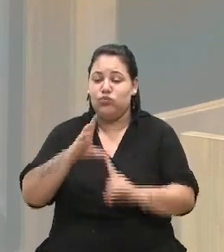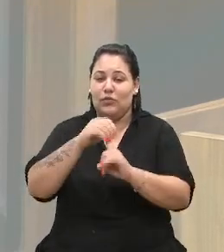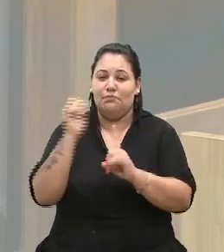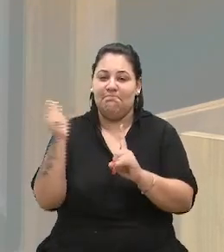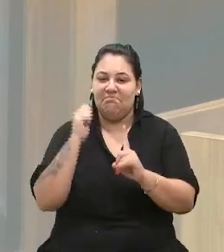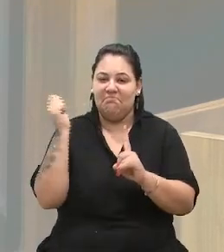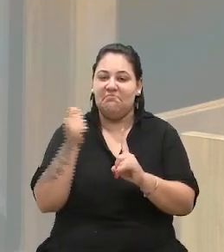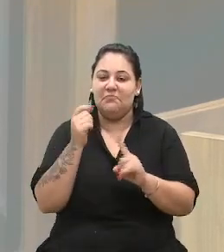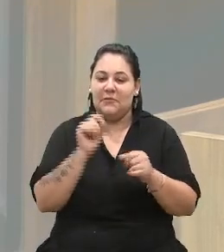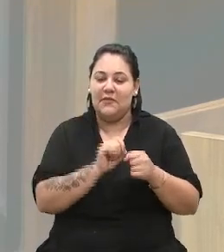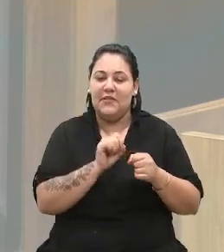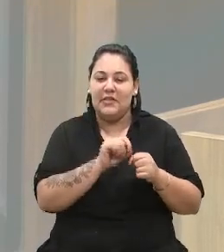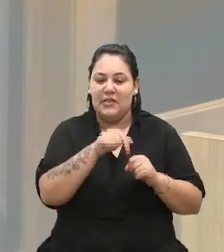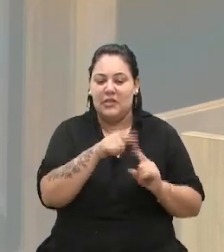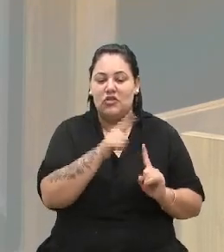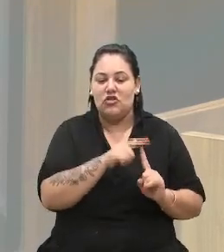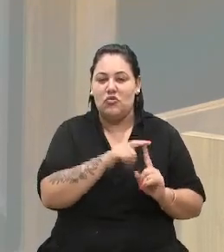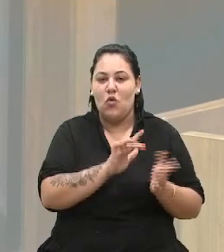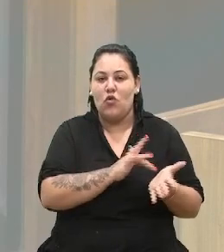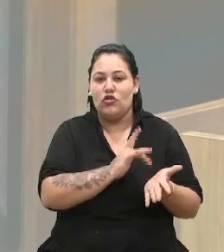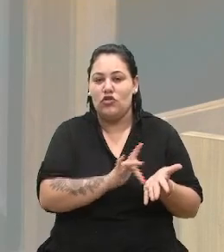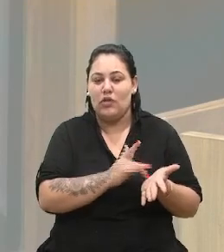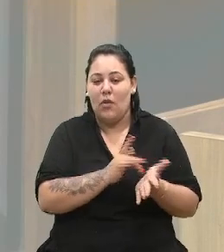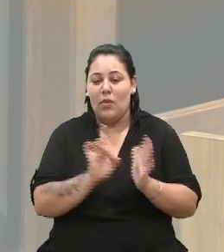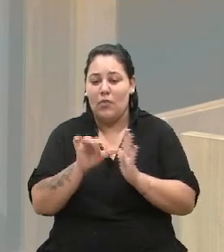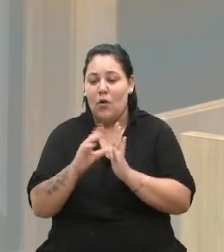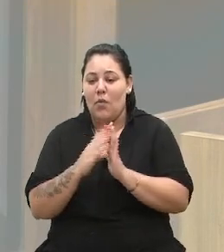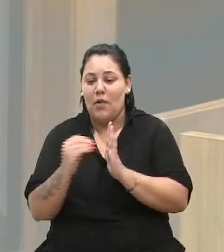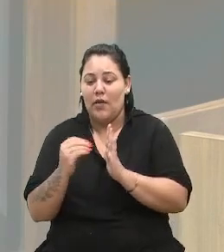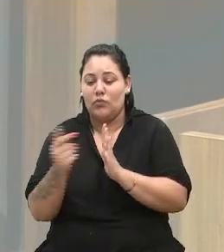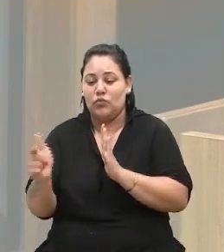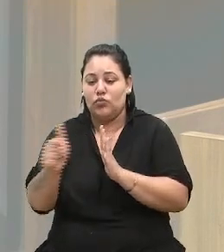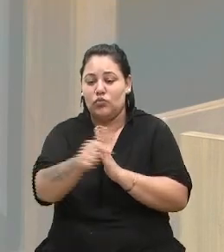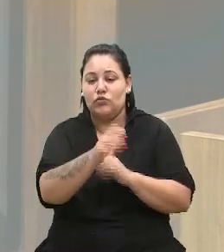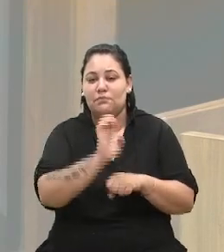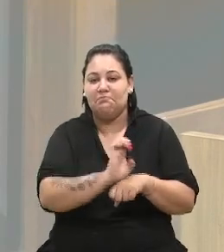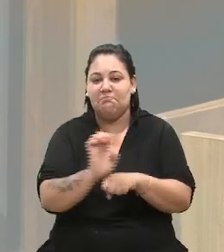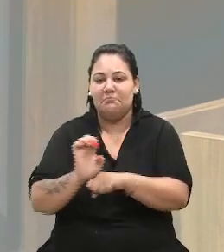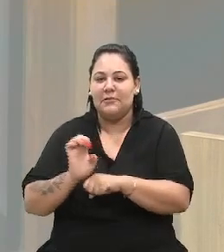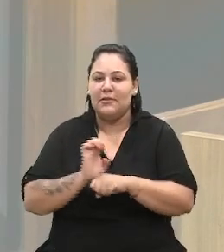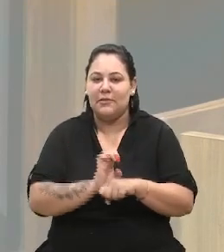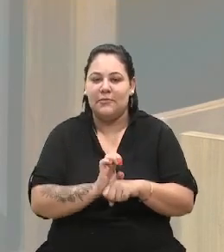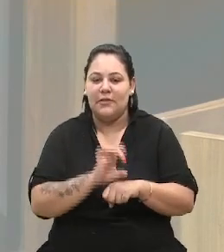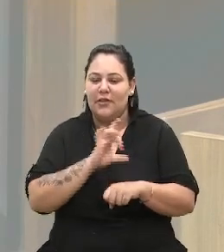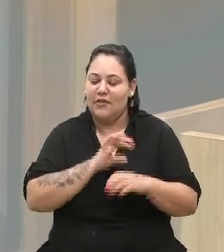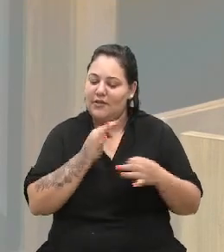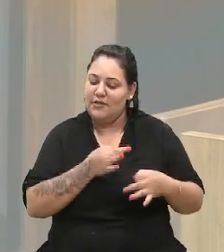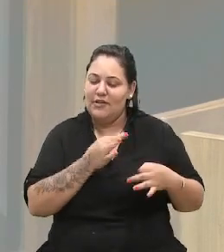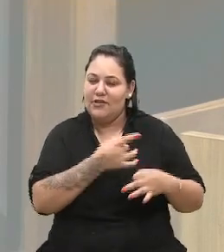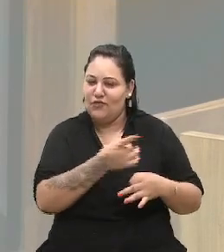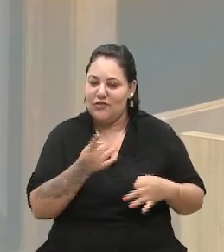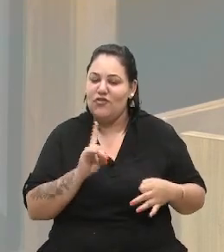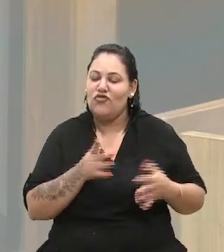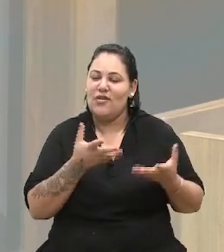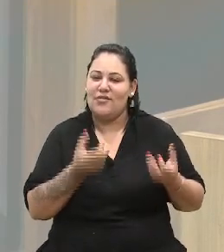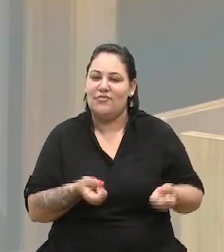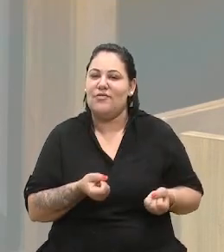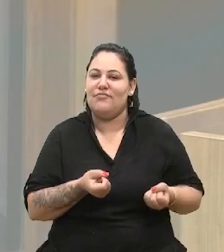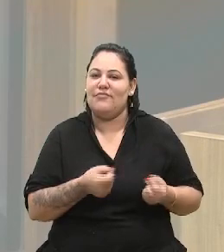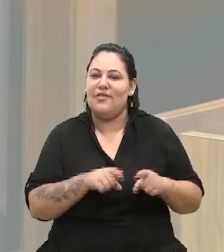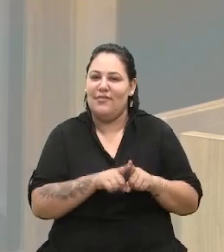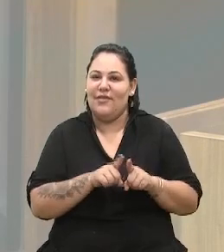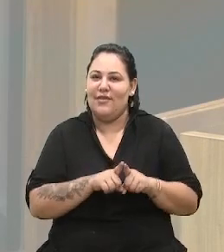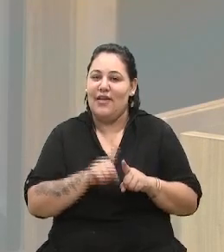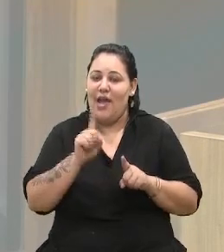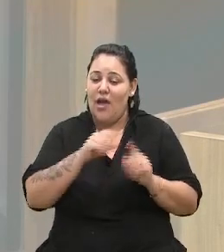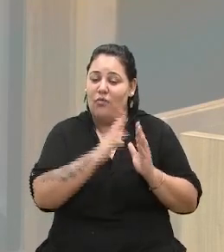receitas, depois copiados por outros estados da federação. Eu tenho certeza que todos os senhores já devem ter recebido. E ainda mais, é um modelo